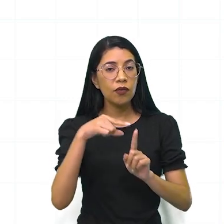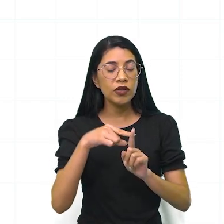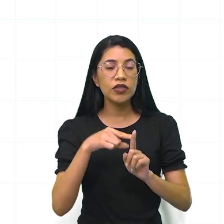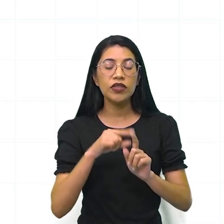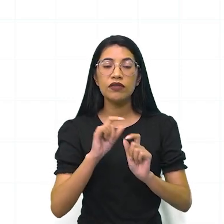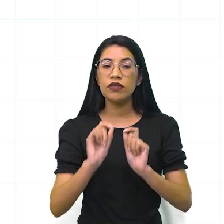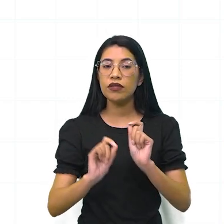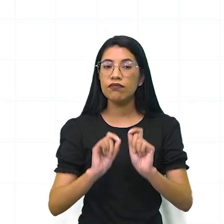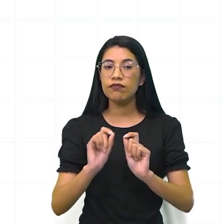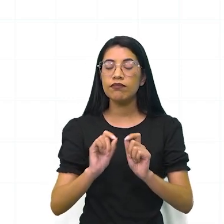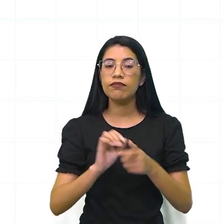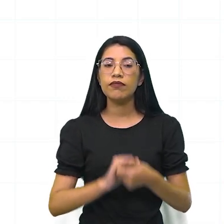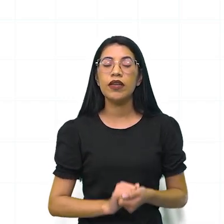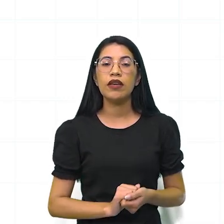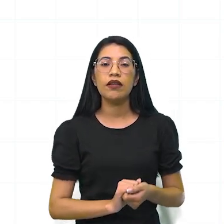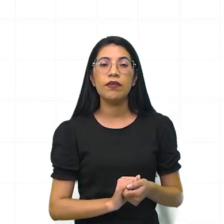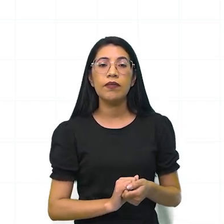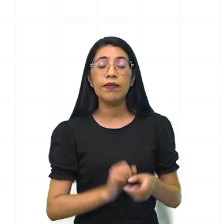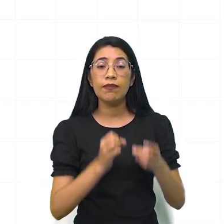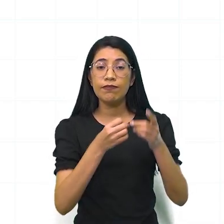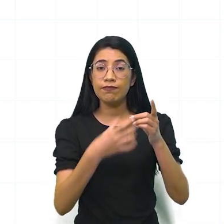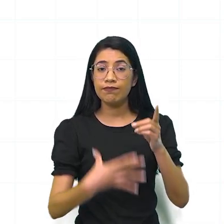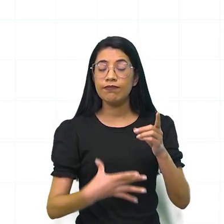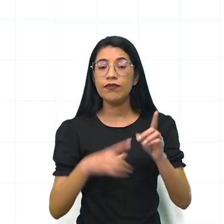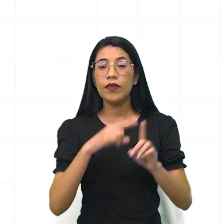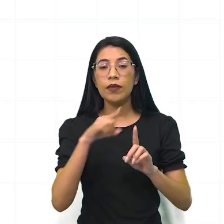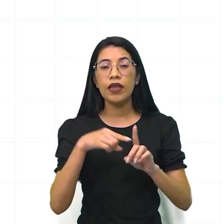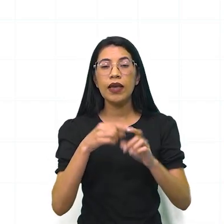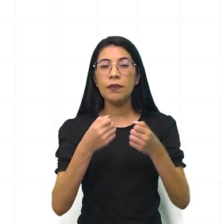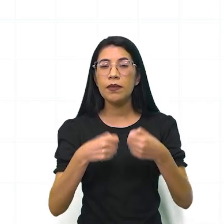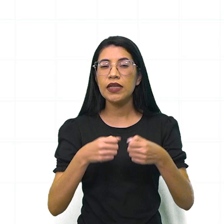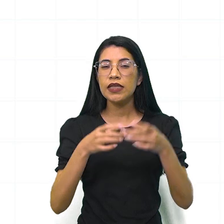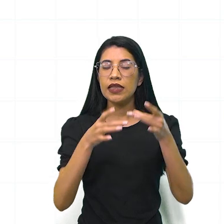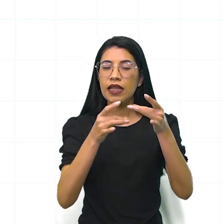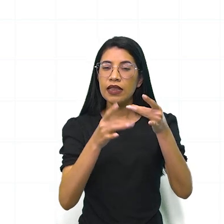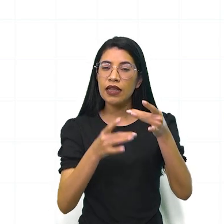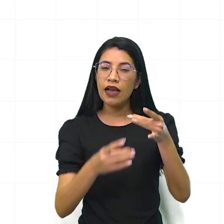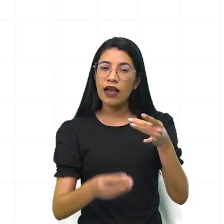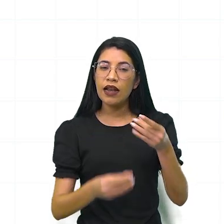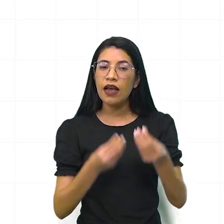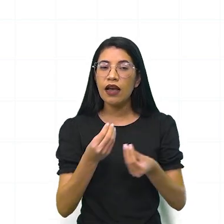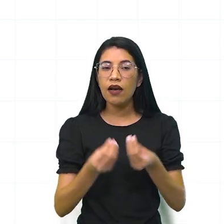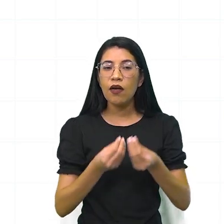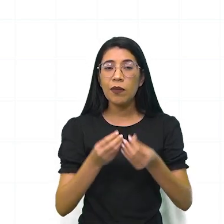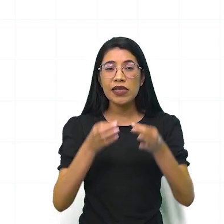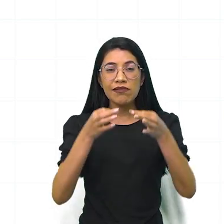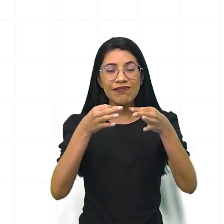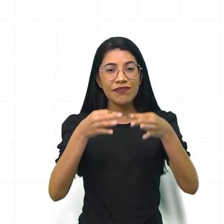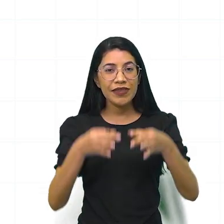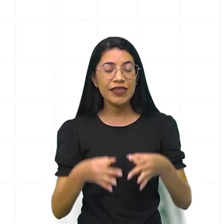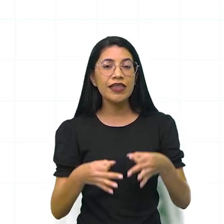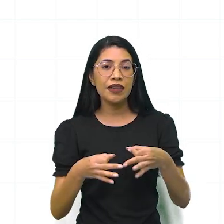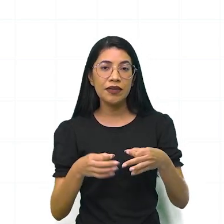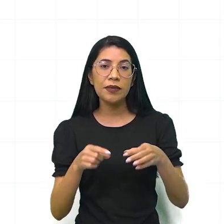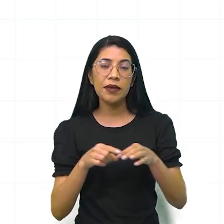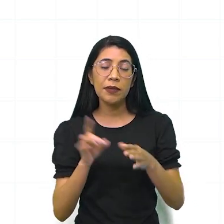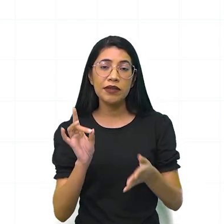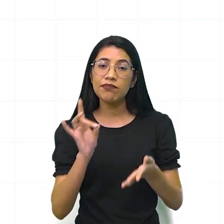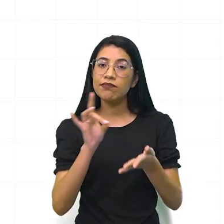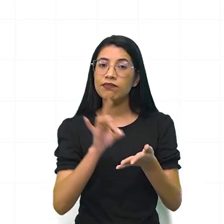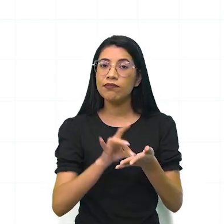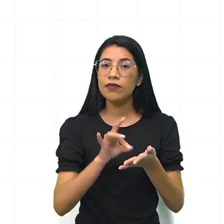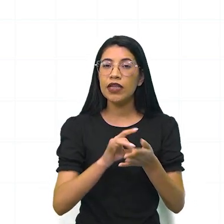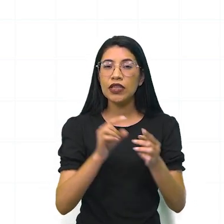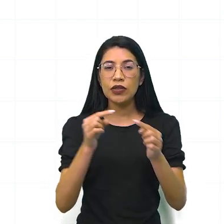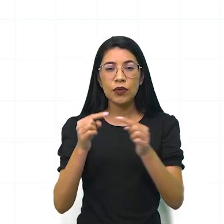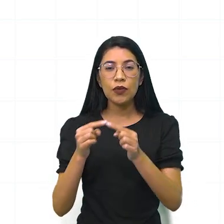objetiva. A descrição objetiva procura descrever de forma exata e realista